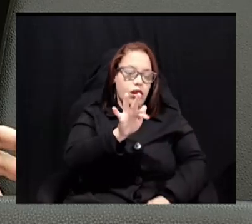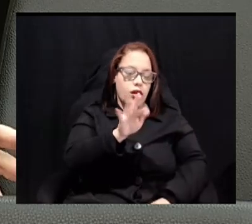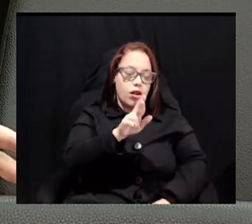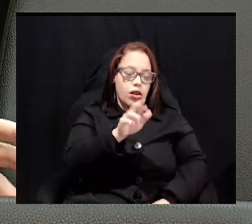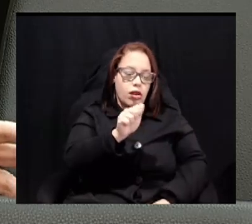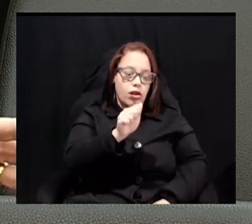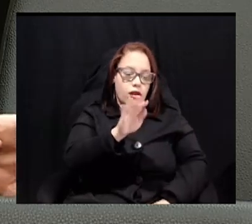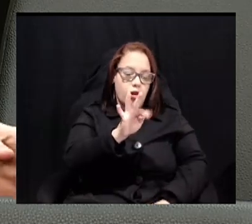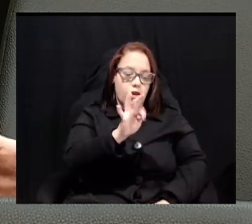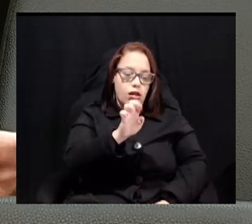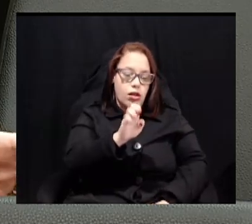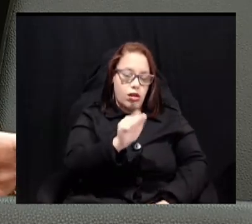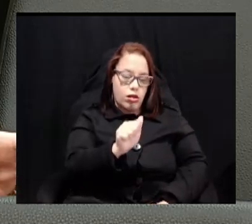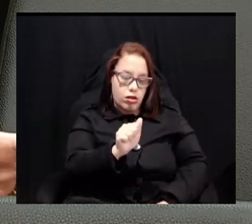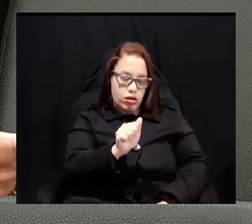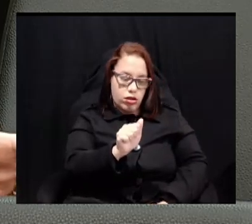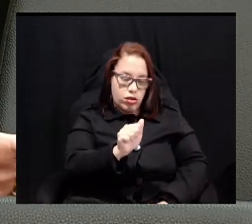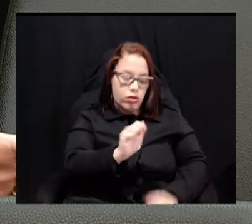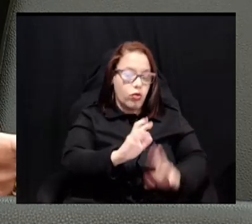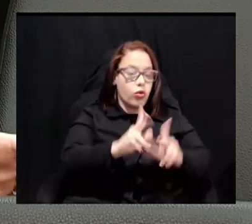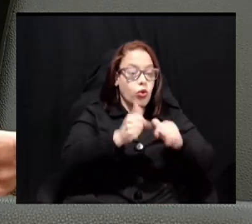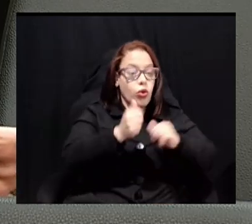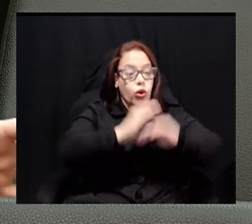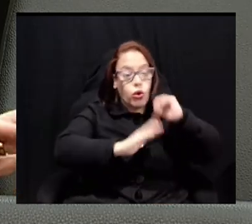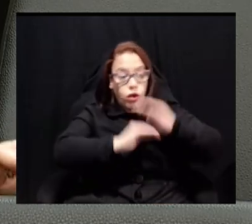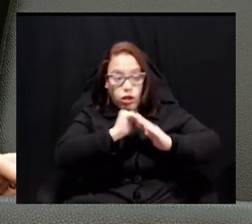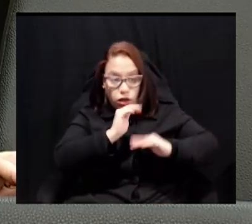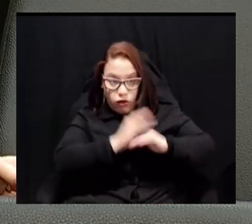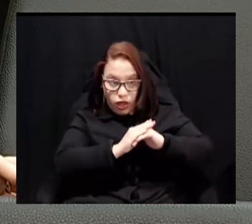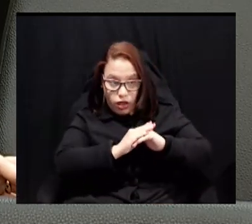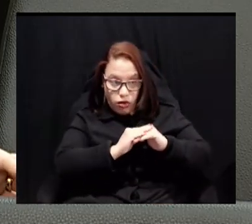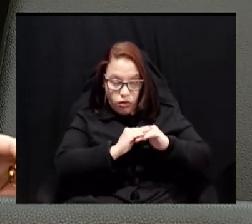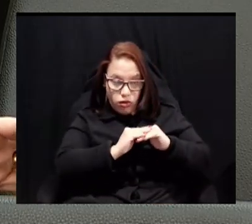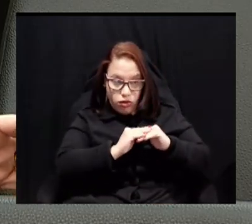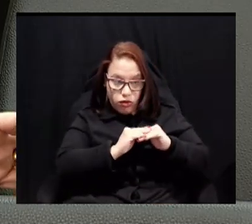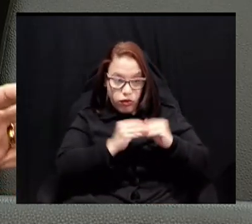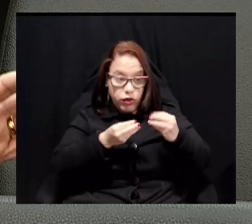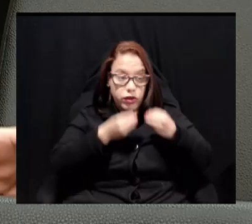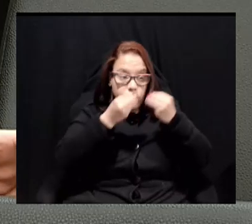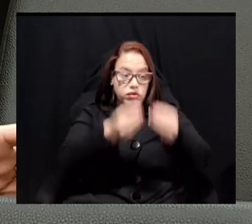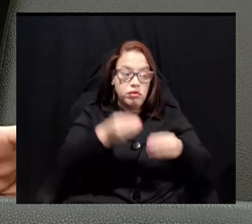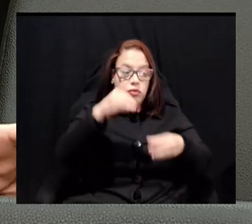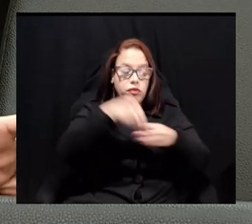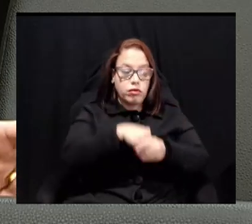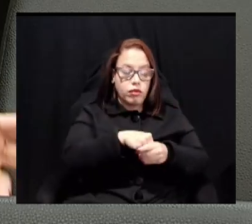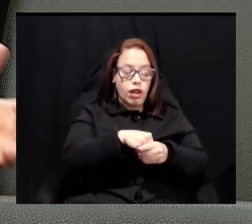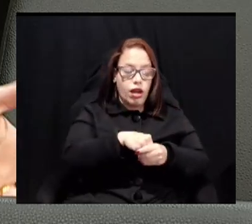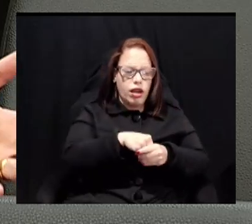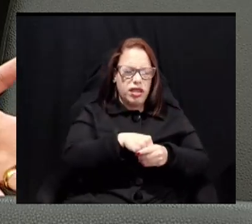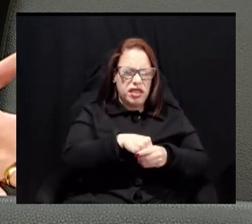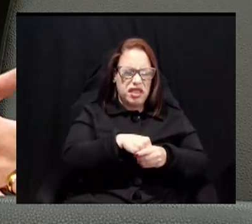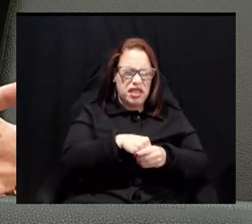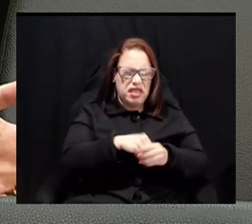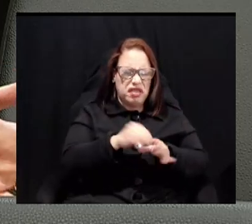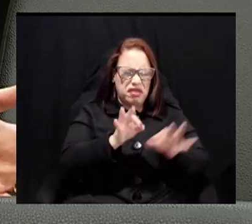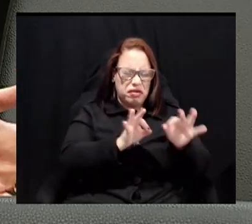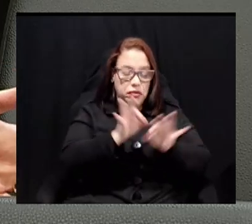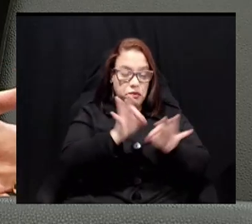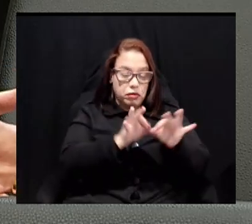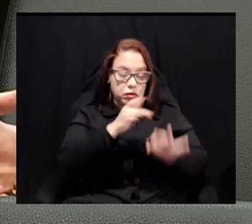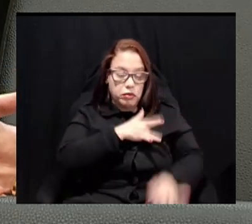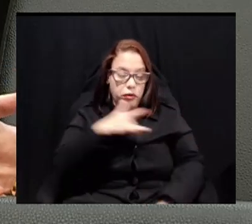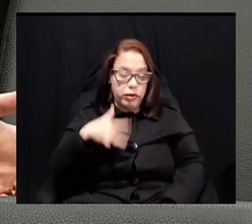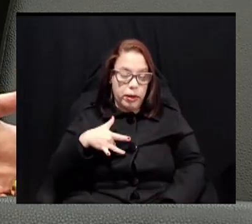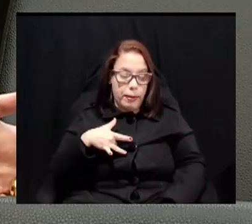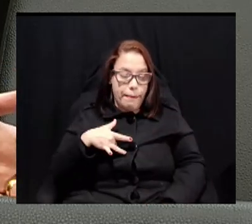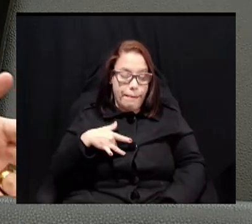porque todo o serviço que é colocado ali dentro é regulado, o serviço de saúde é regulado pelo governo do